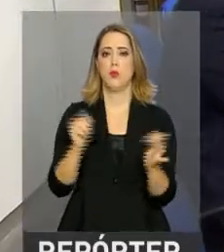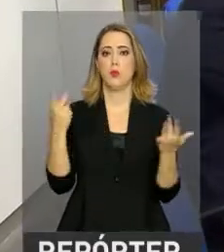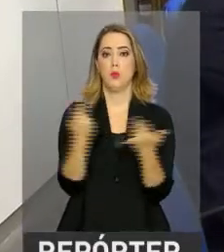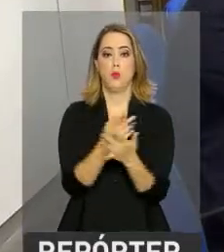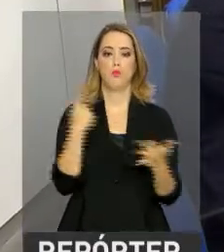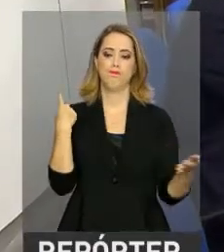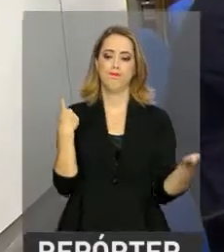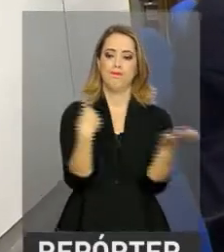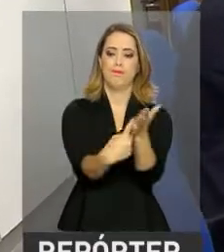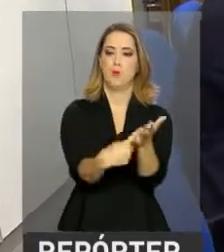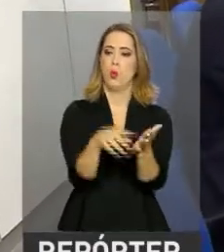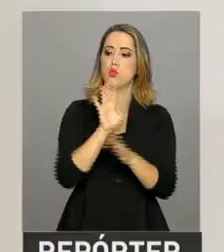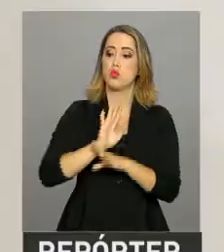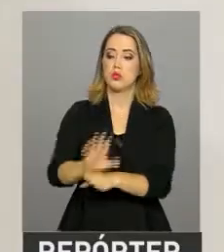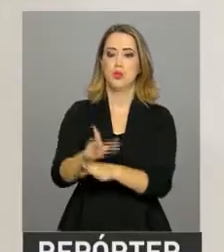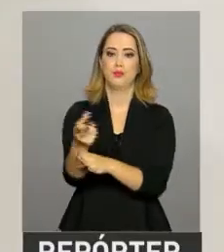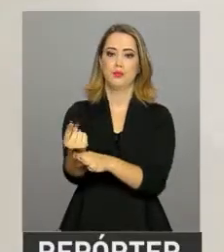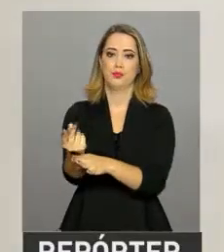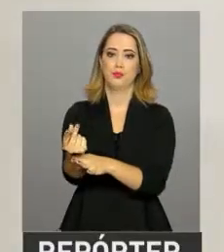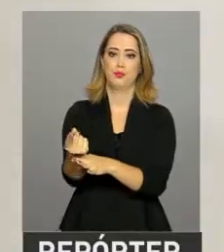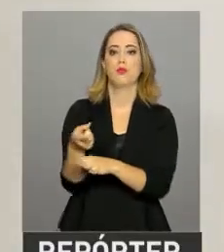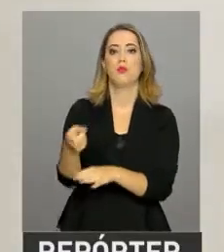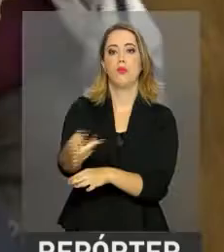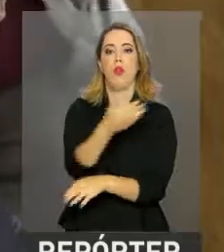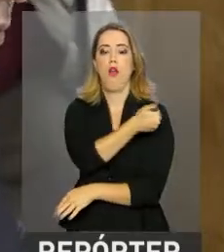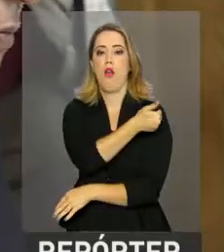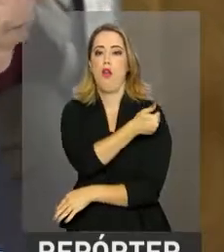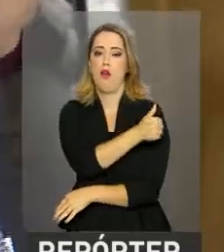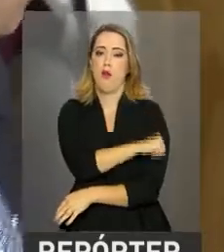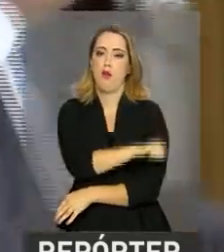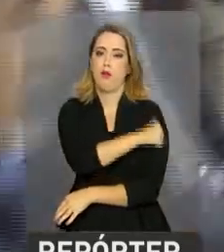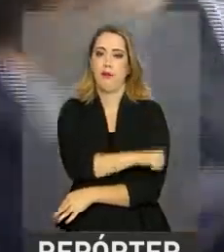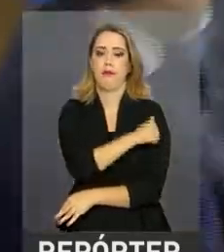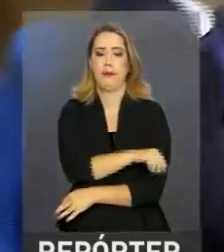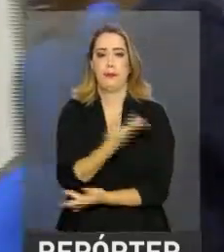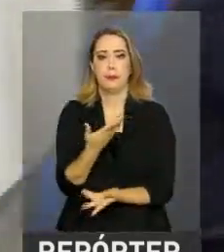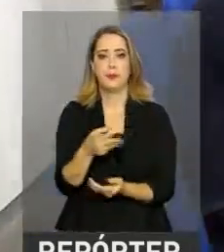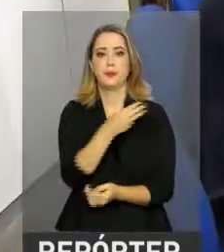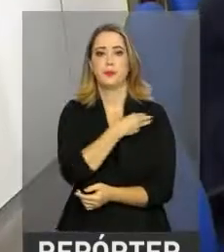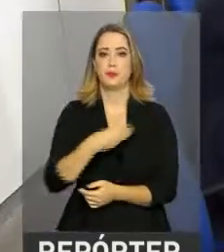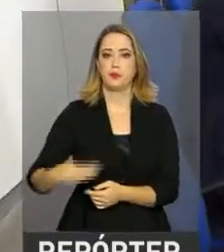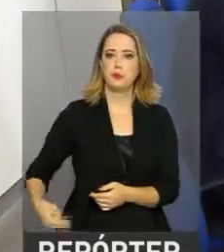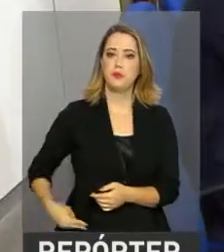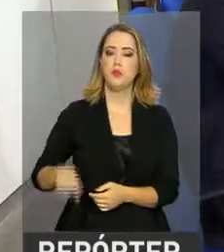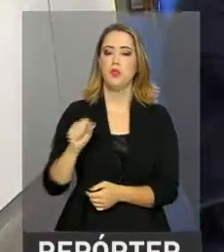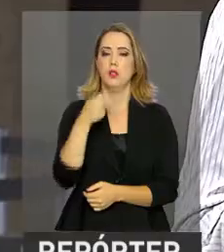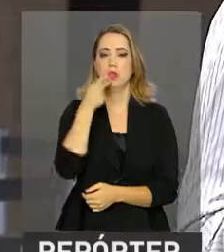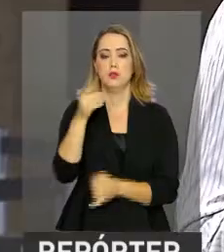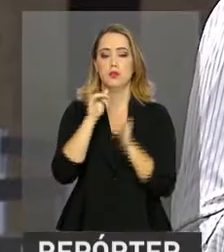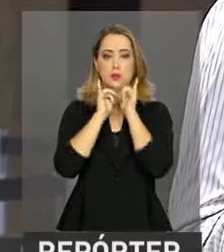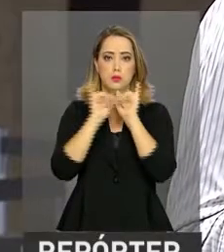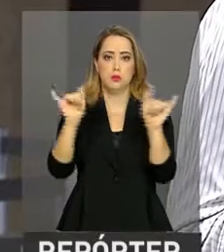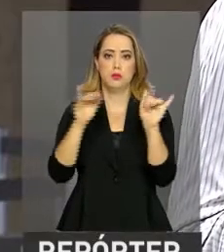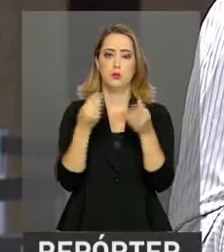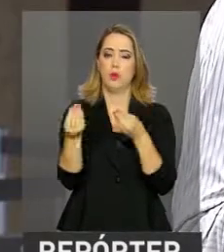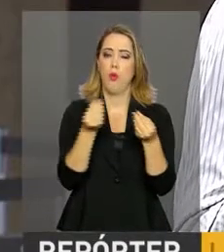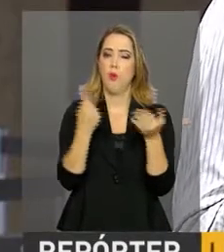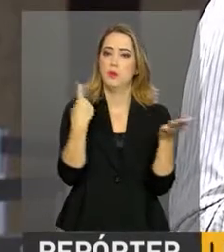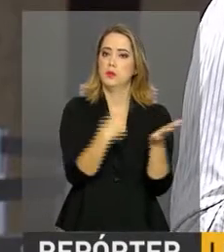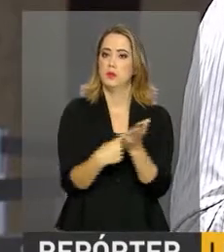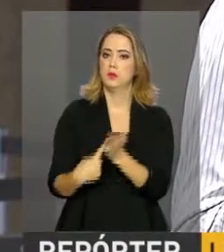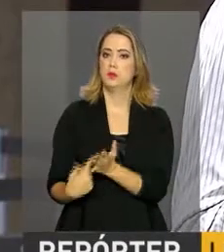fechar um acordo de socorro financeiro ao estado. Meirelles disse que o acordo deverá ser anunciado na próxima semana. Segundo o ministro,